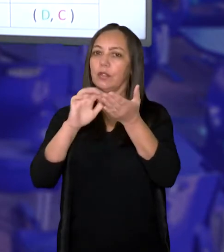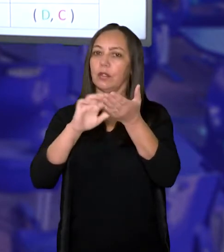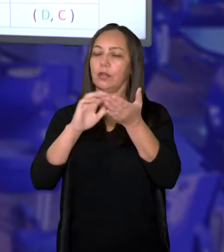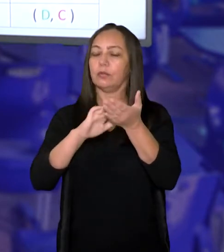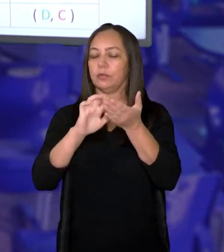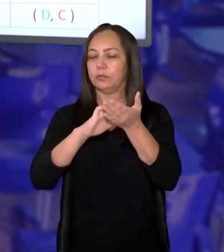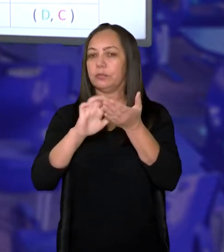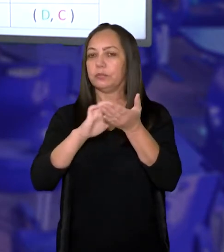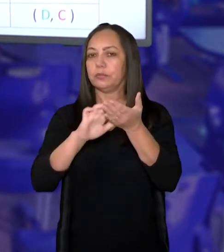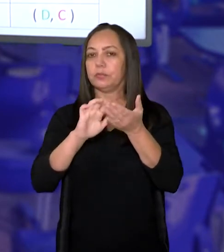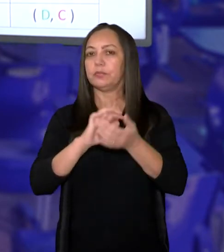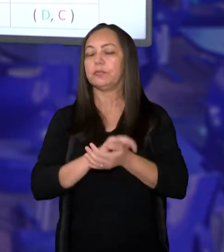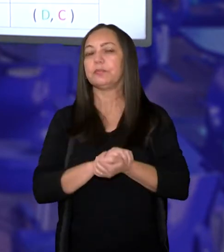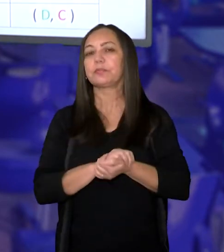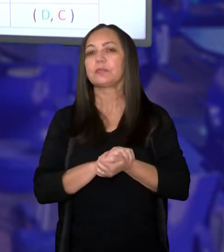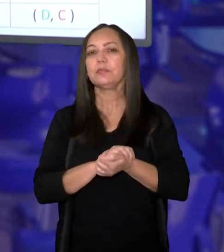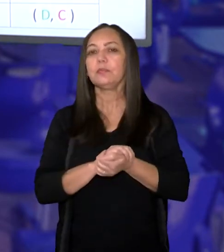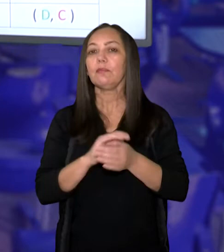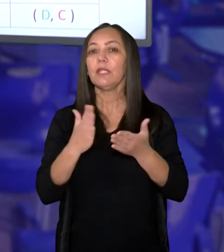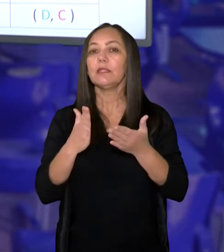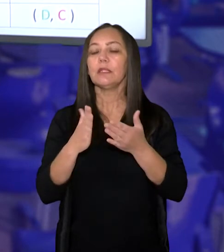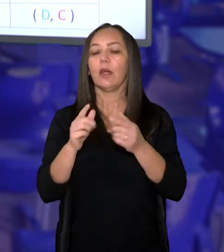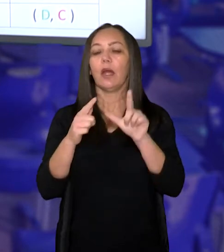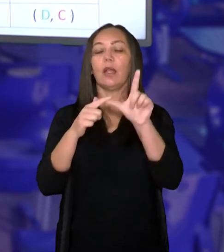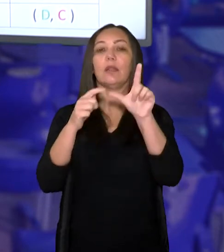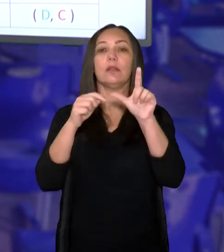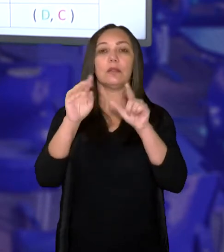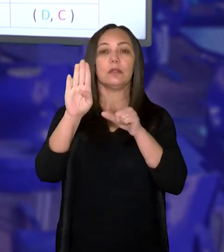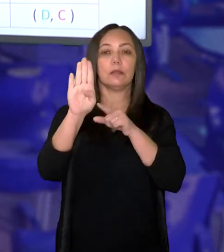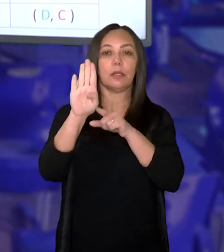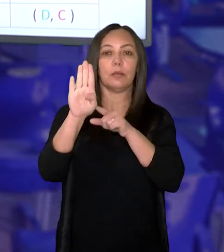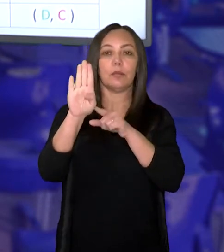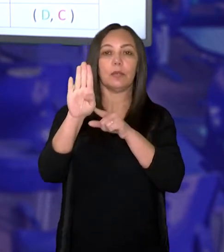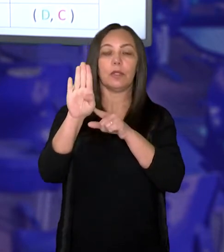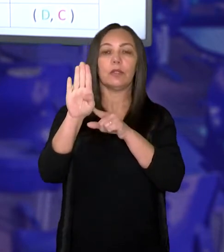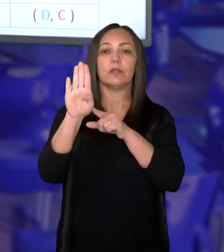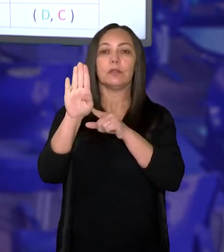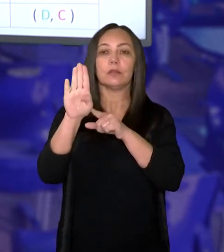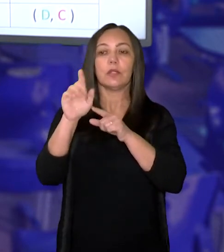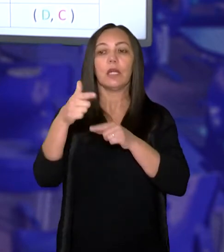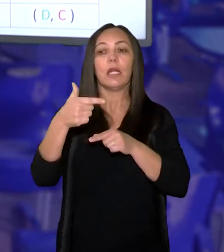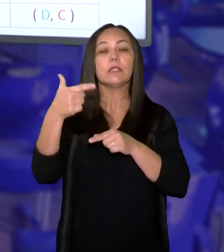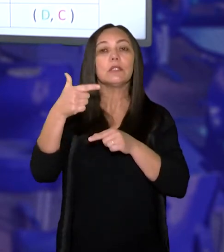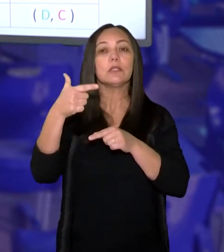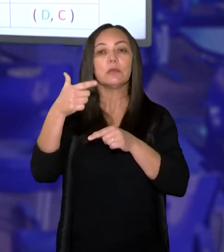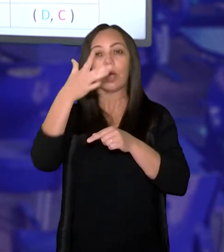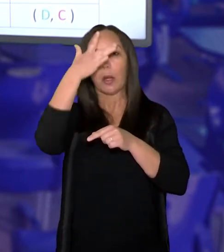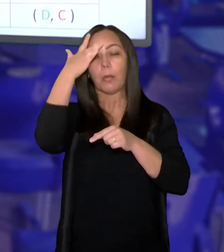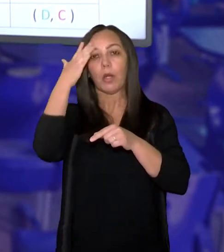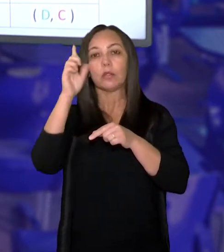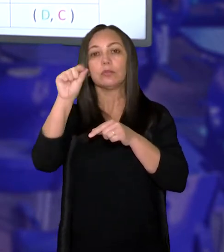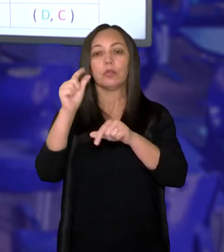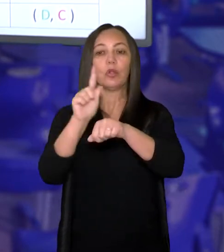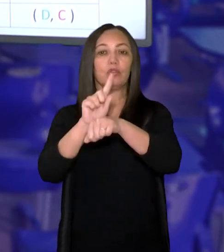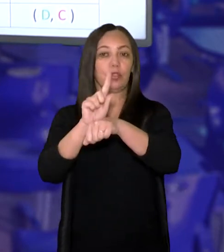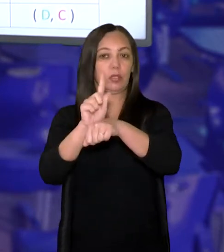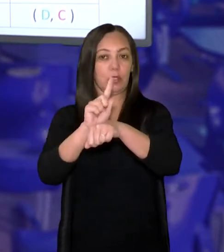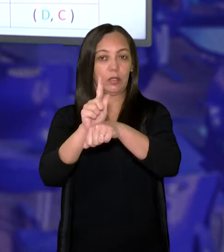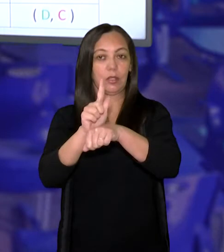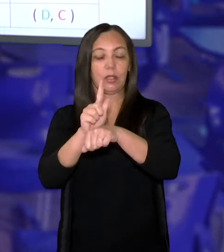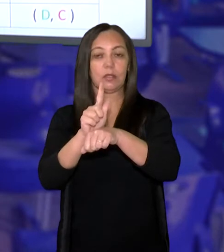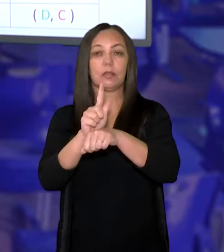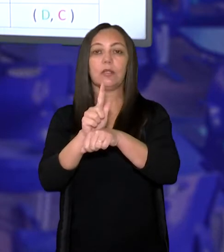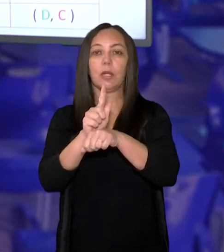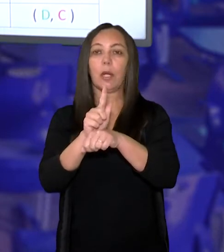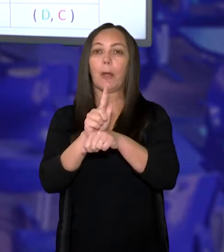secretário ou candidato a secretário. Então, a letra B, que é o segundo candidato a gerente, ele